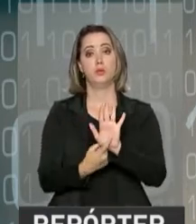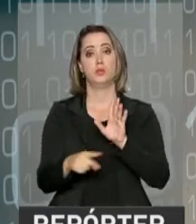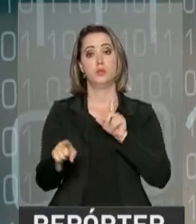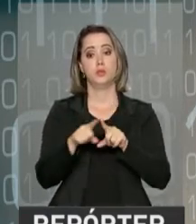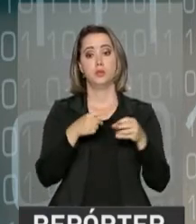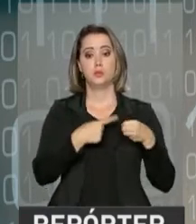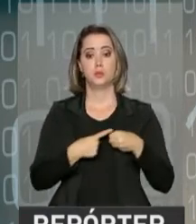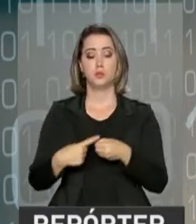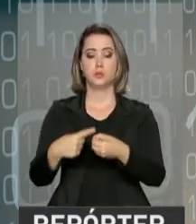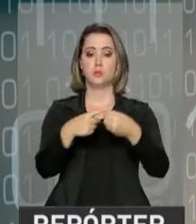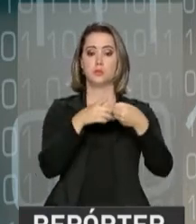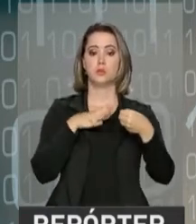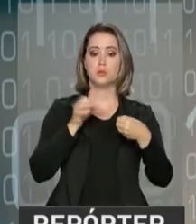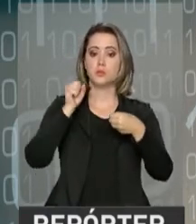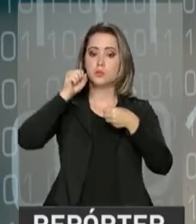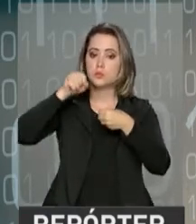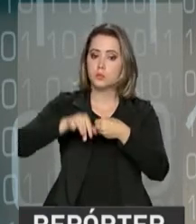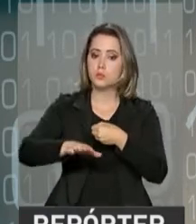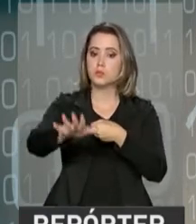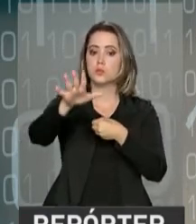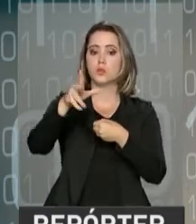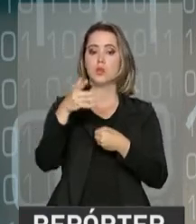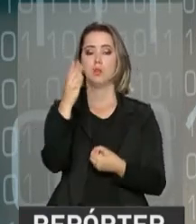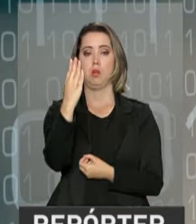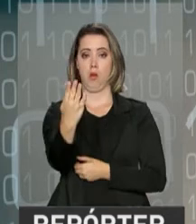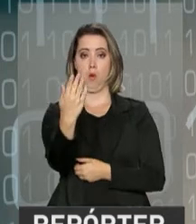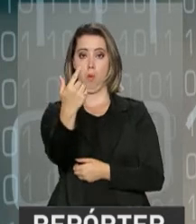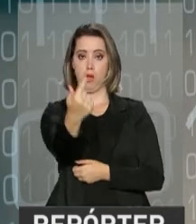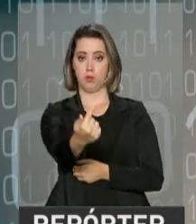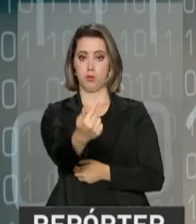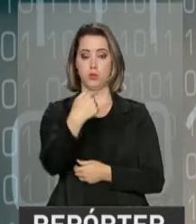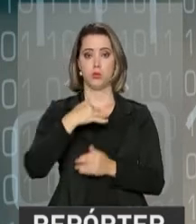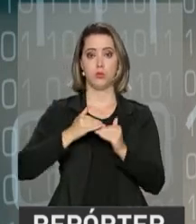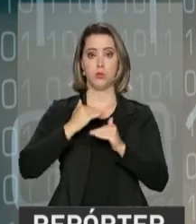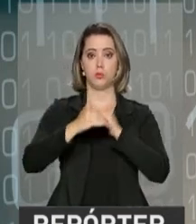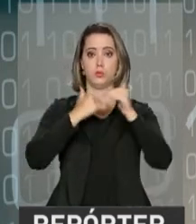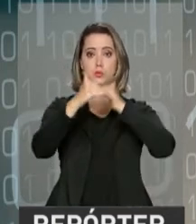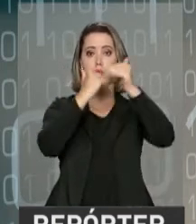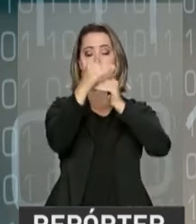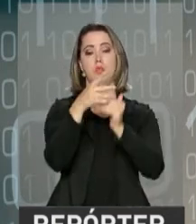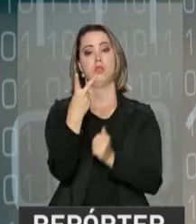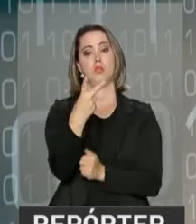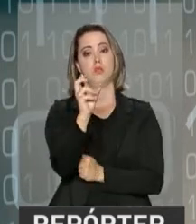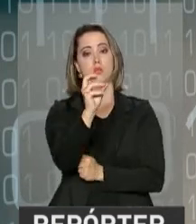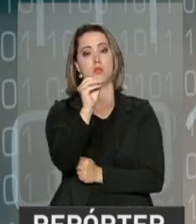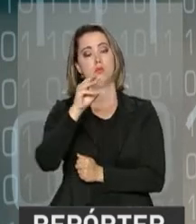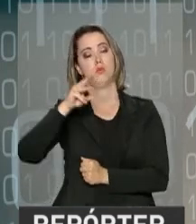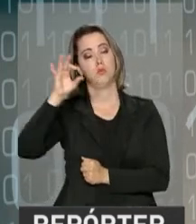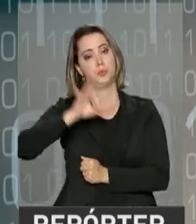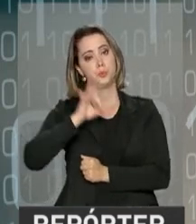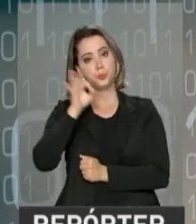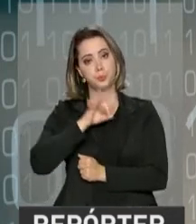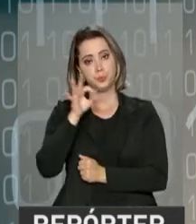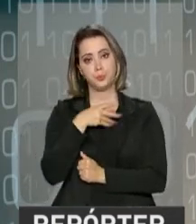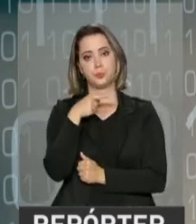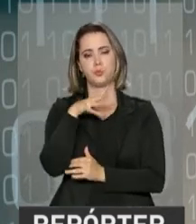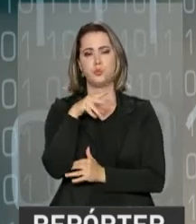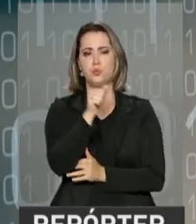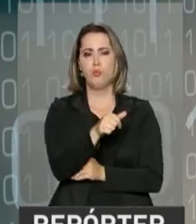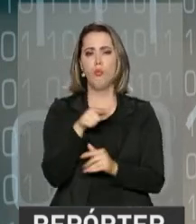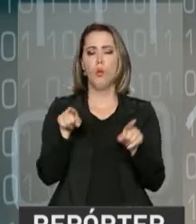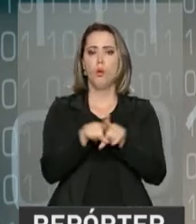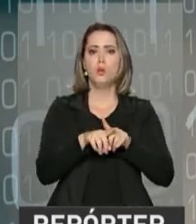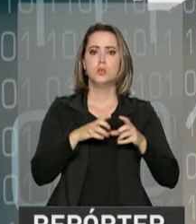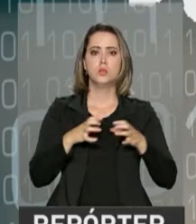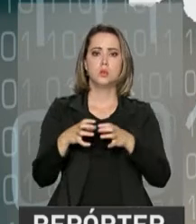municípios com cobertura 4g no brasil cresceu mais de 250% no período ao todo as redes de